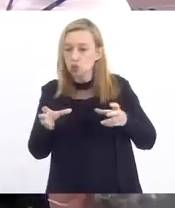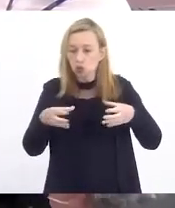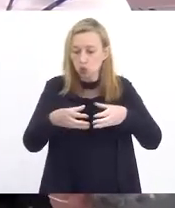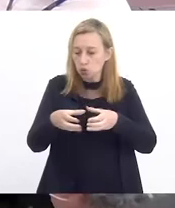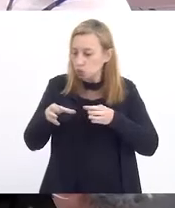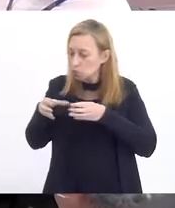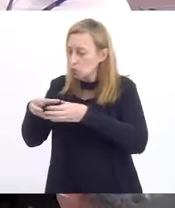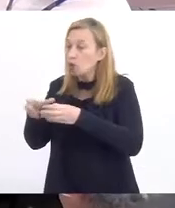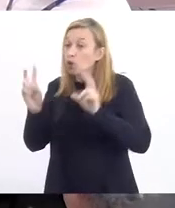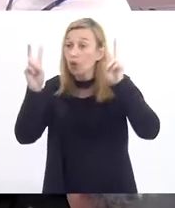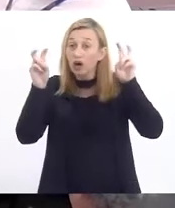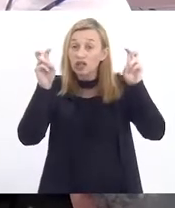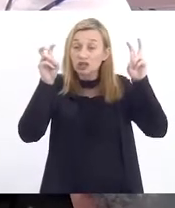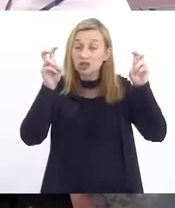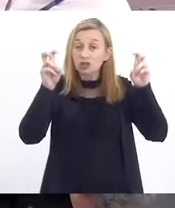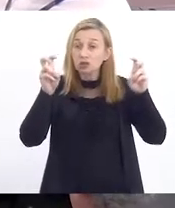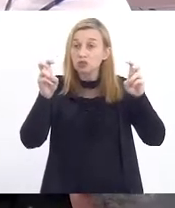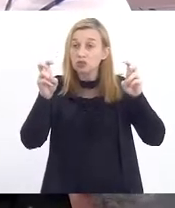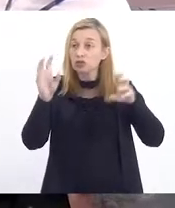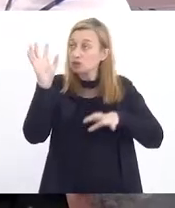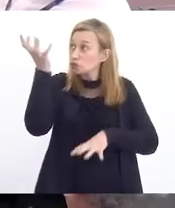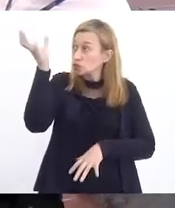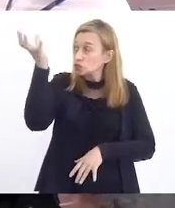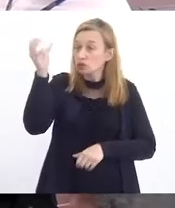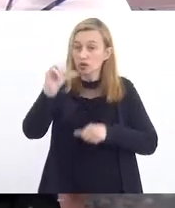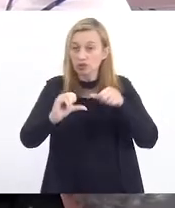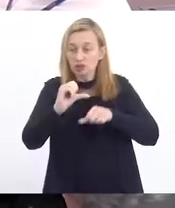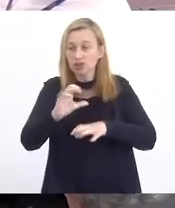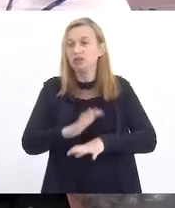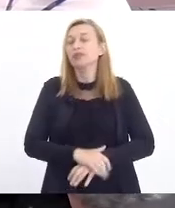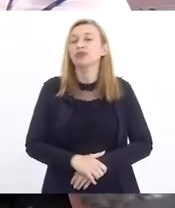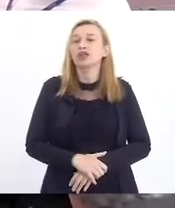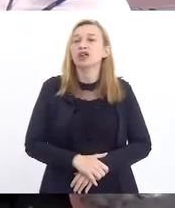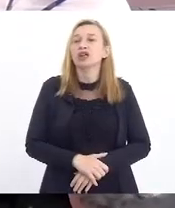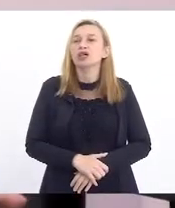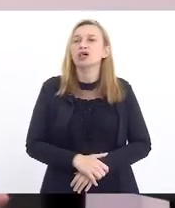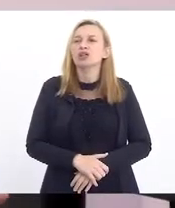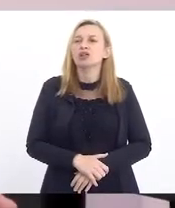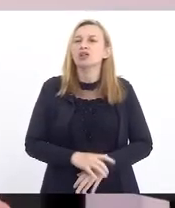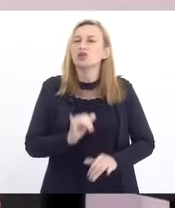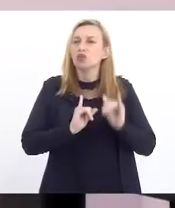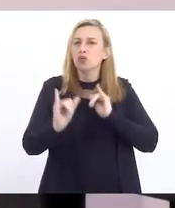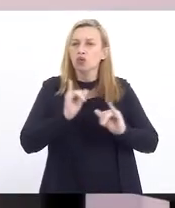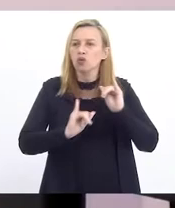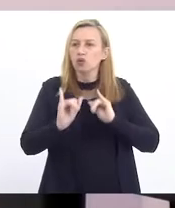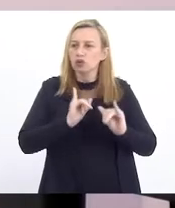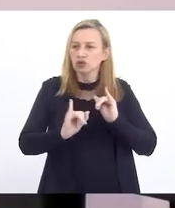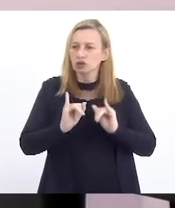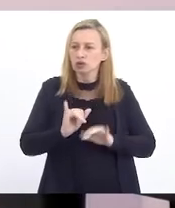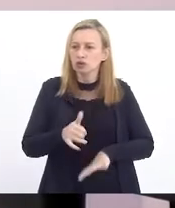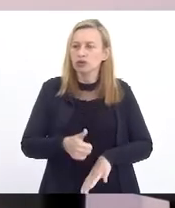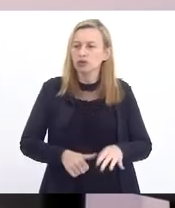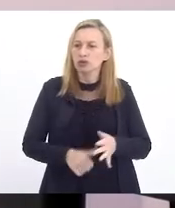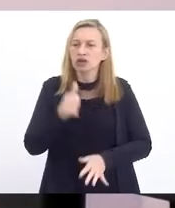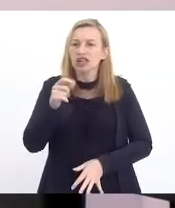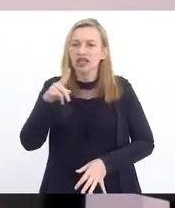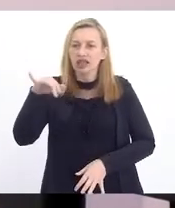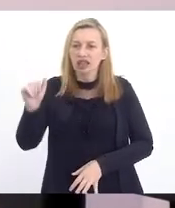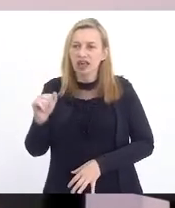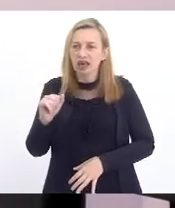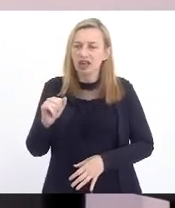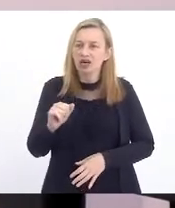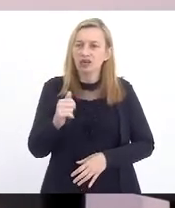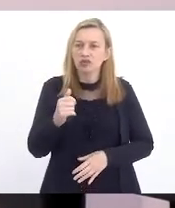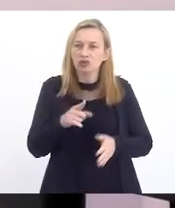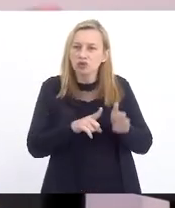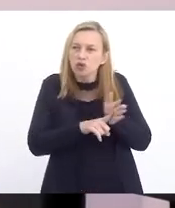questão do clima, das mudanças climáticas. Vou dar uma informação em primeira mão, que o INEA começa um levantamento